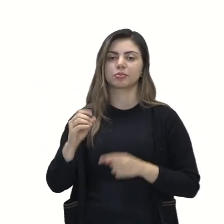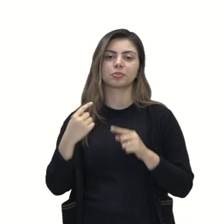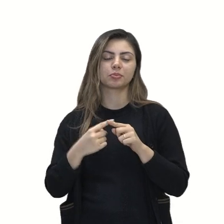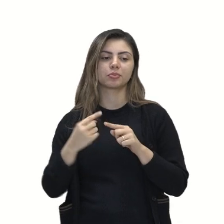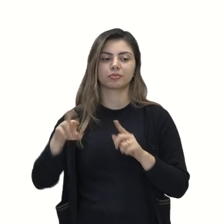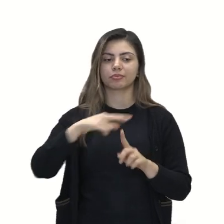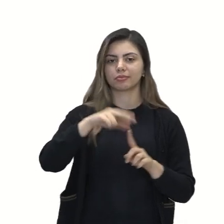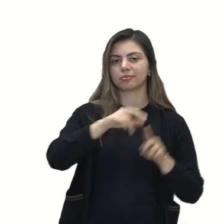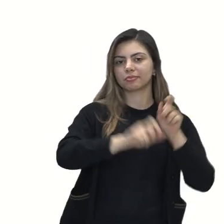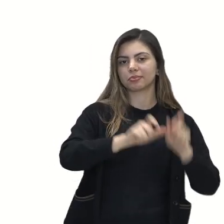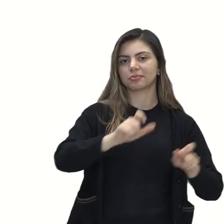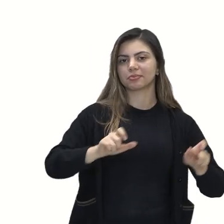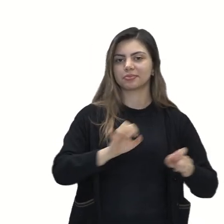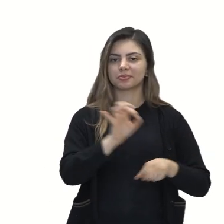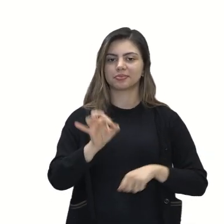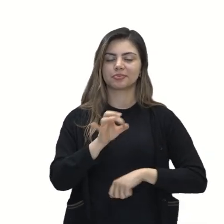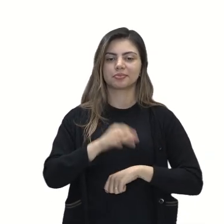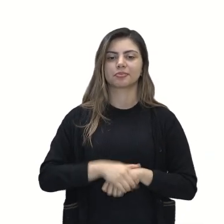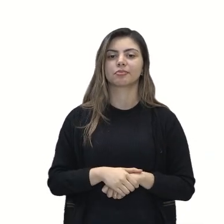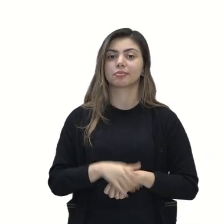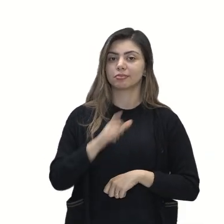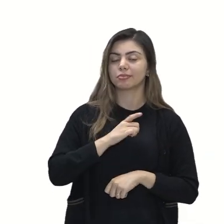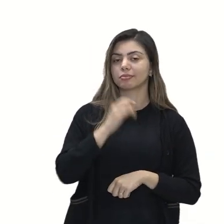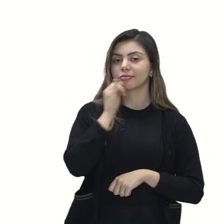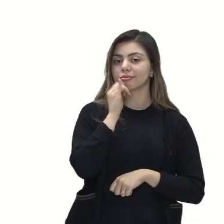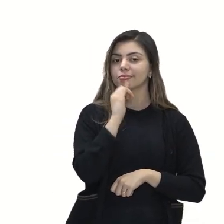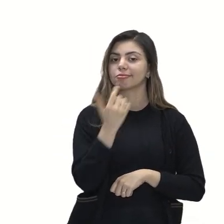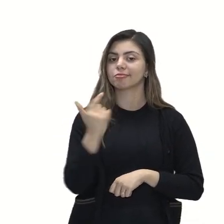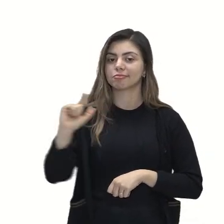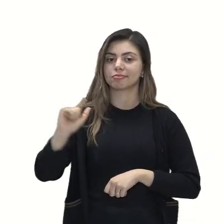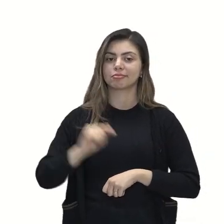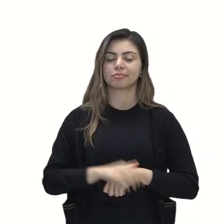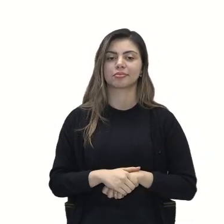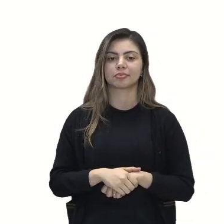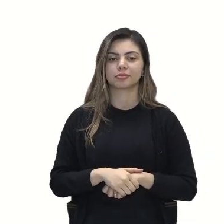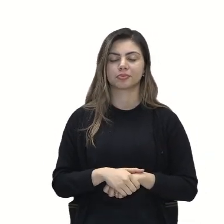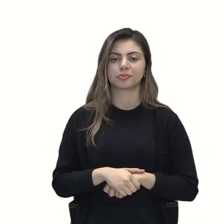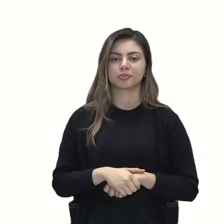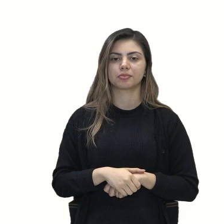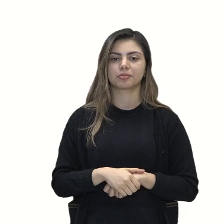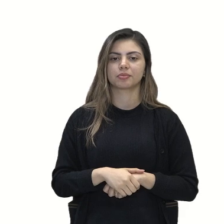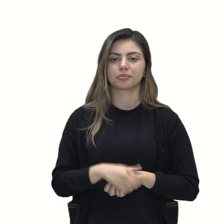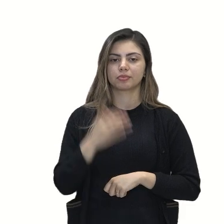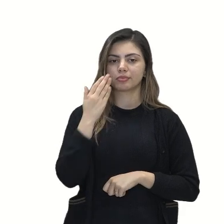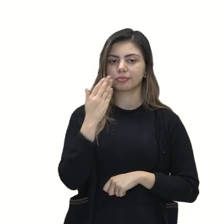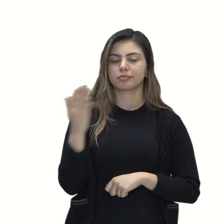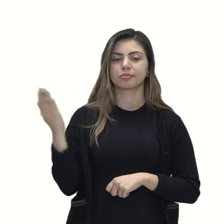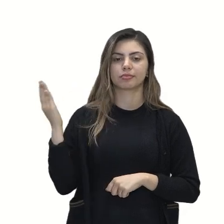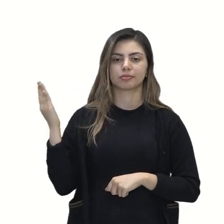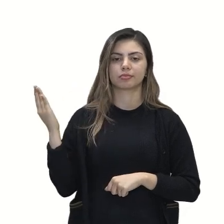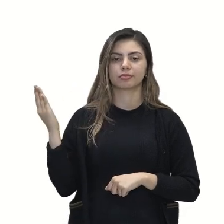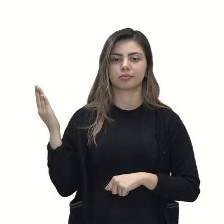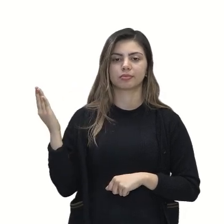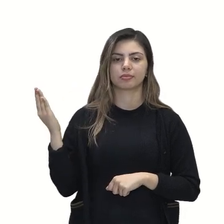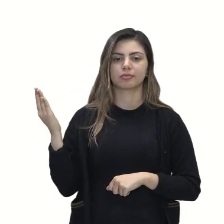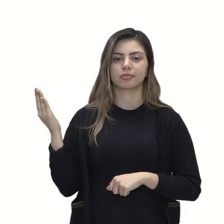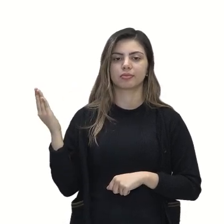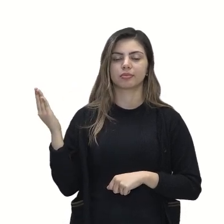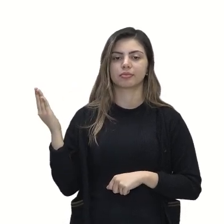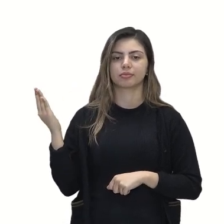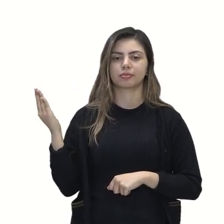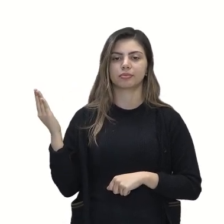sobre pessoas, ok? Temos mais exemplos aqui para vocês. I met a girl, her brother is a